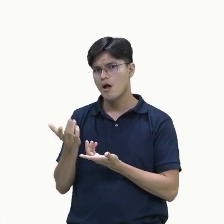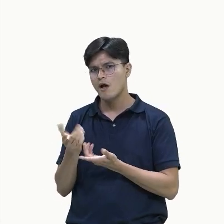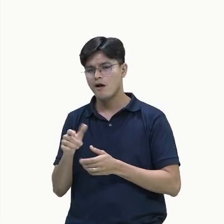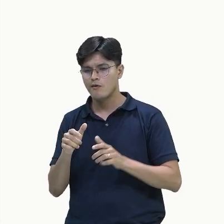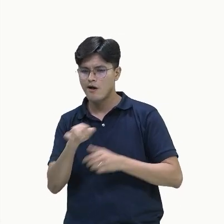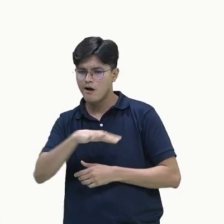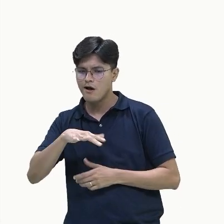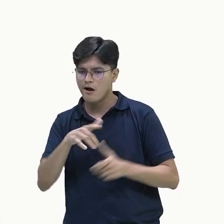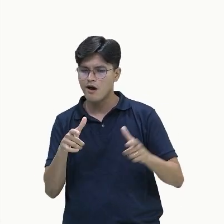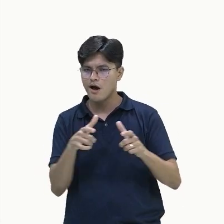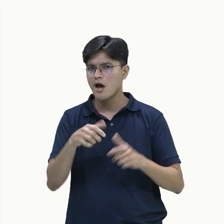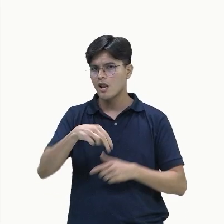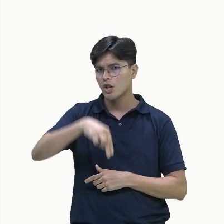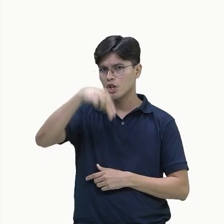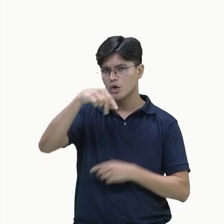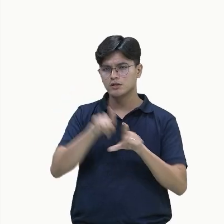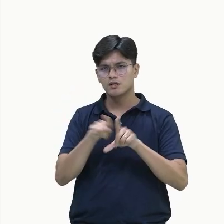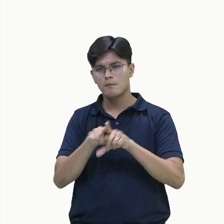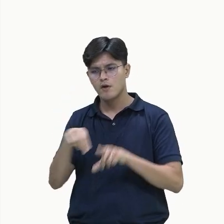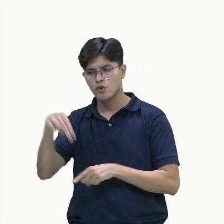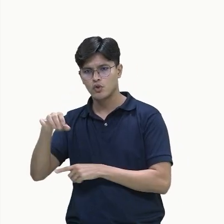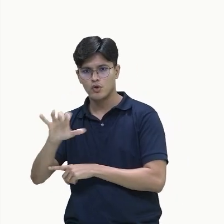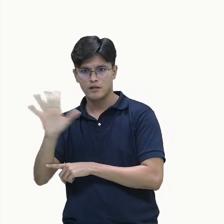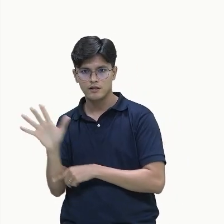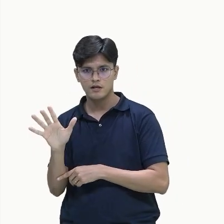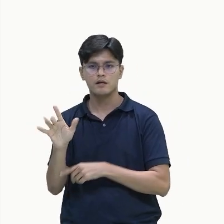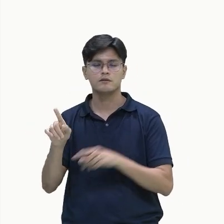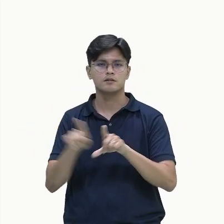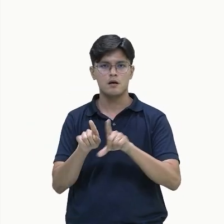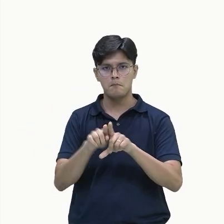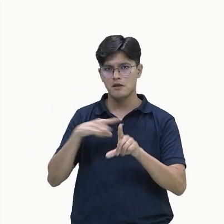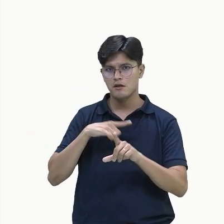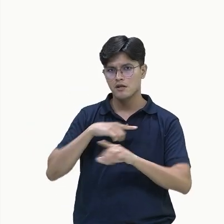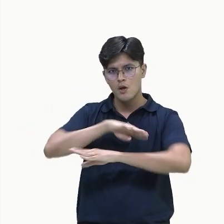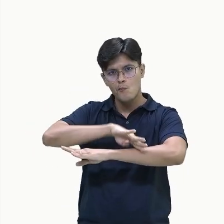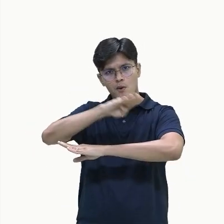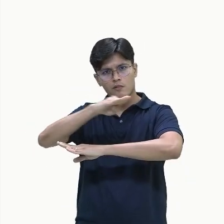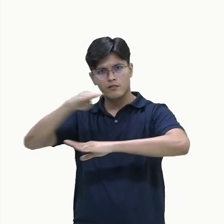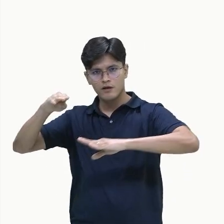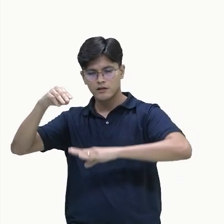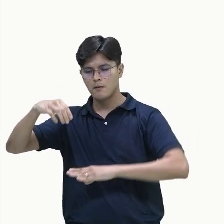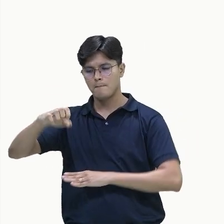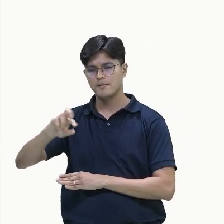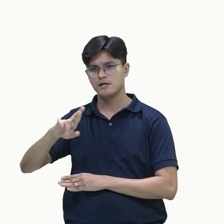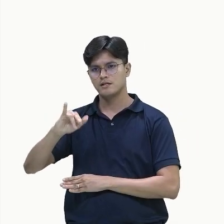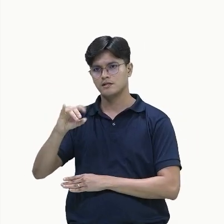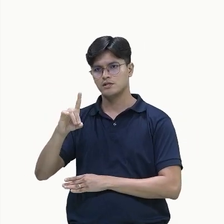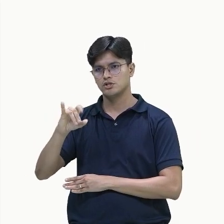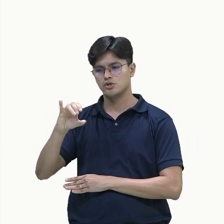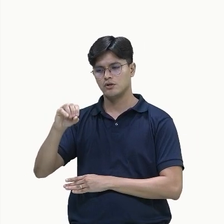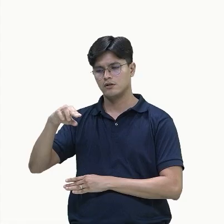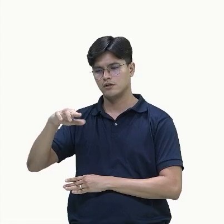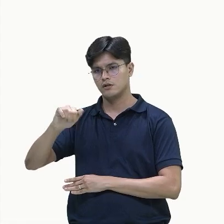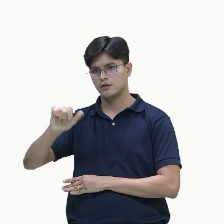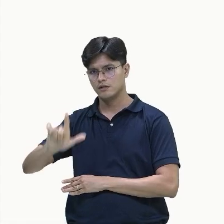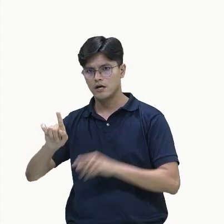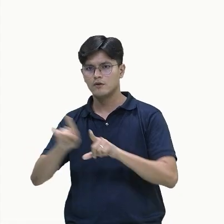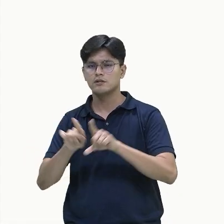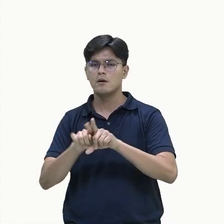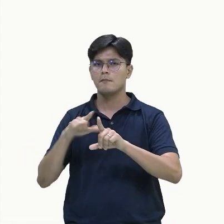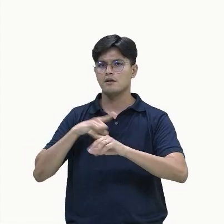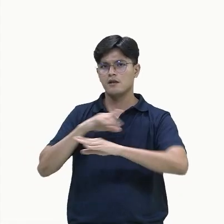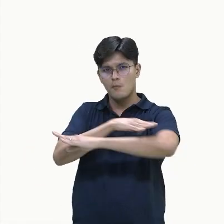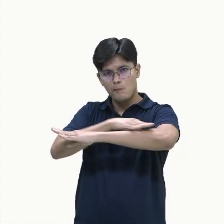do Pantanal, o planalto meridional, a planície amazônica, o planalto